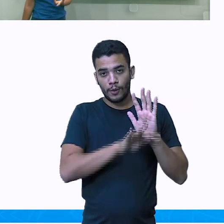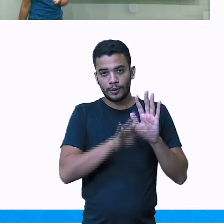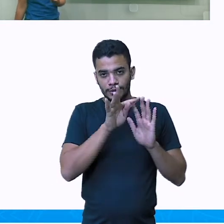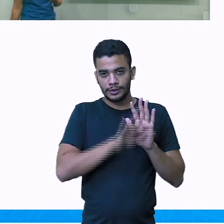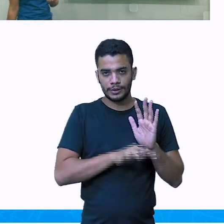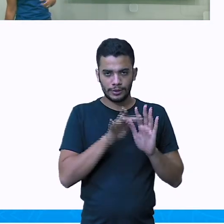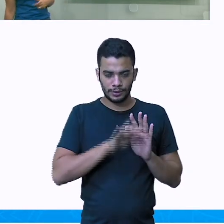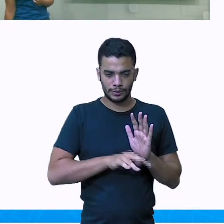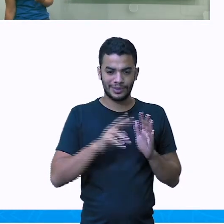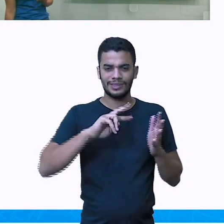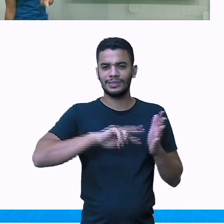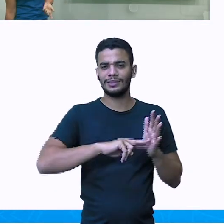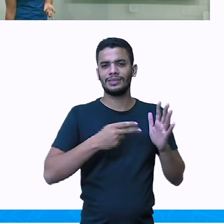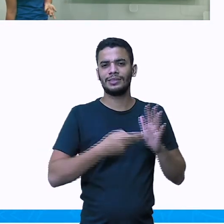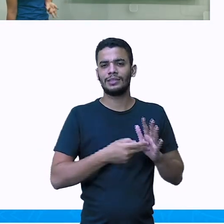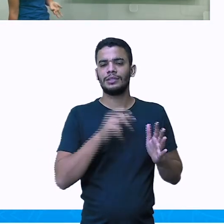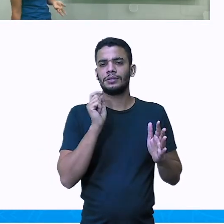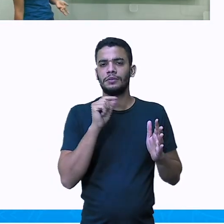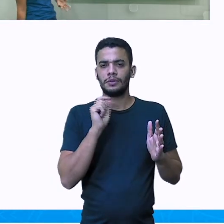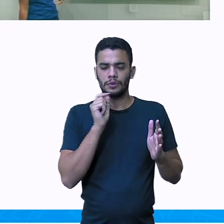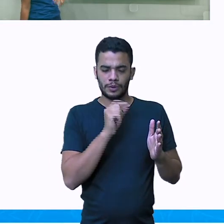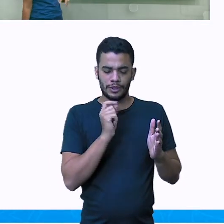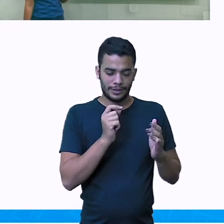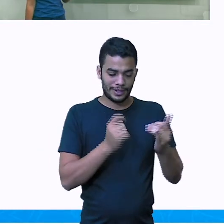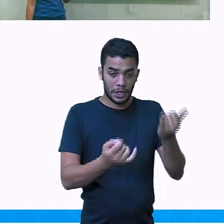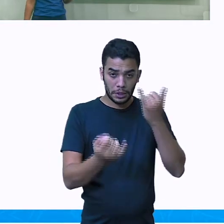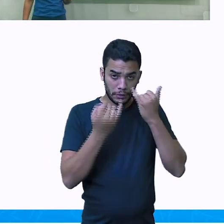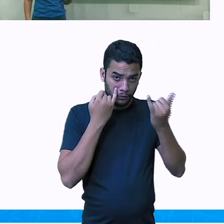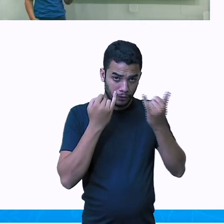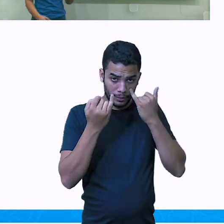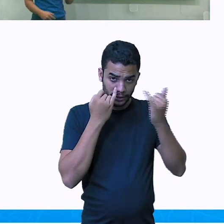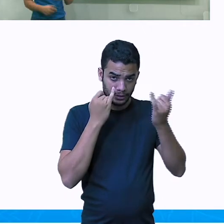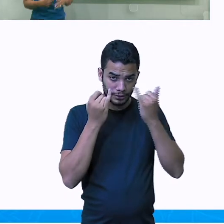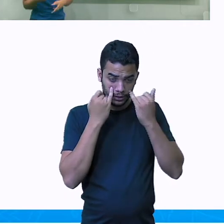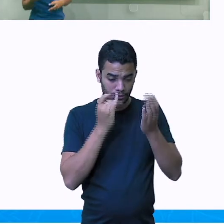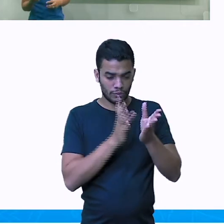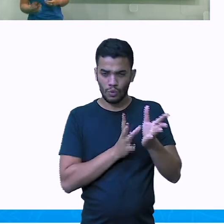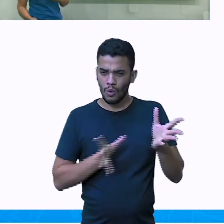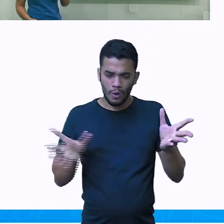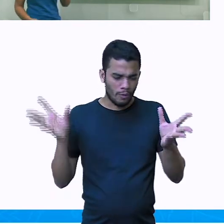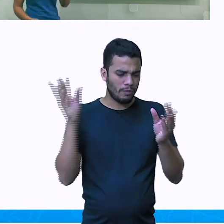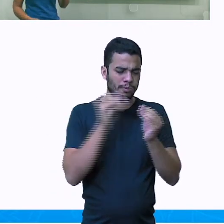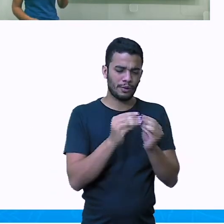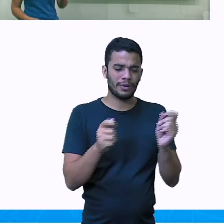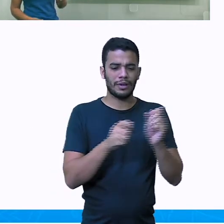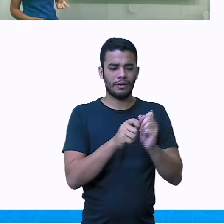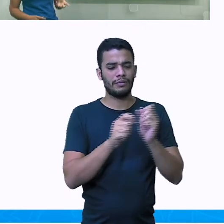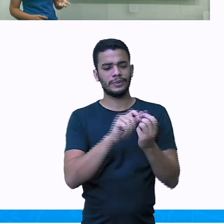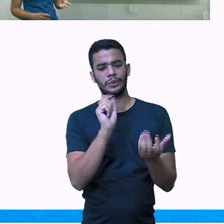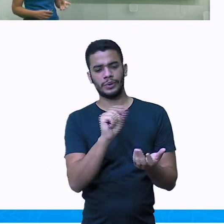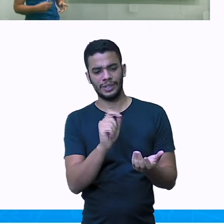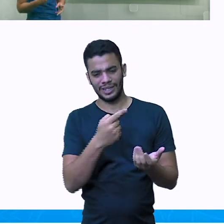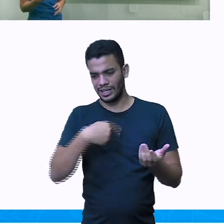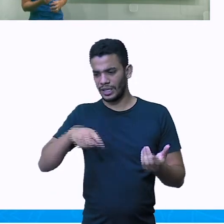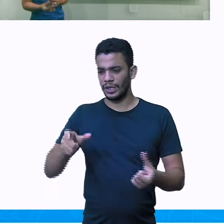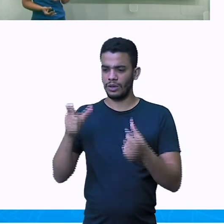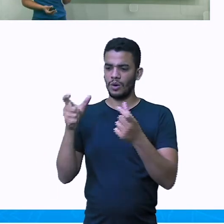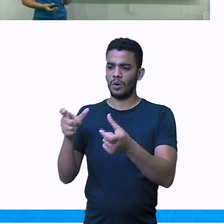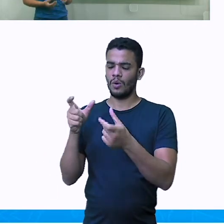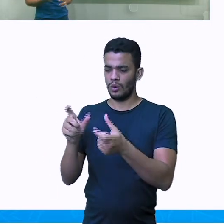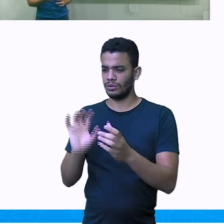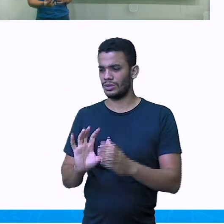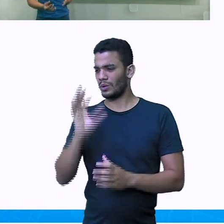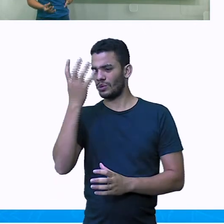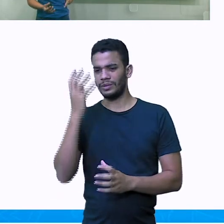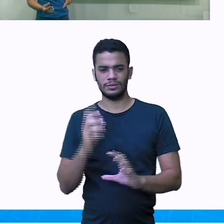da carta, todo o conteúdo, né, onde ele escreve o que ele fez, que ele foi no cinema, os